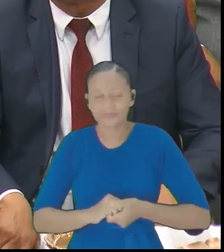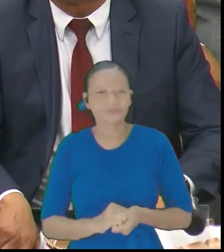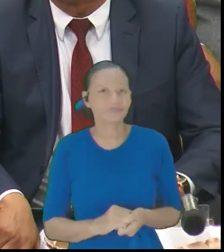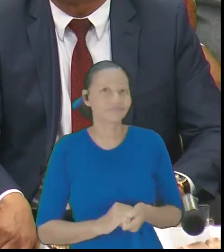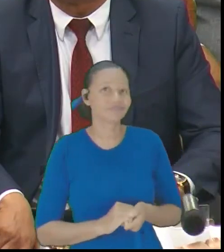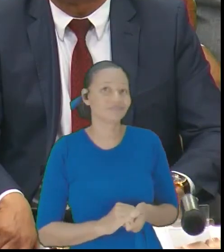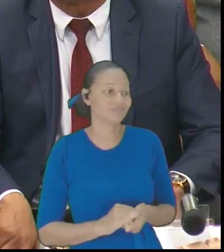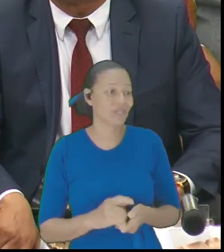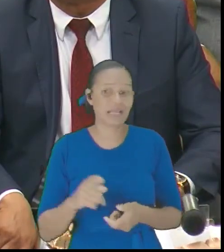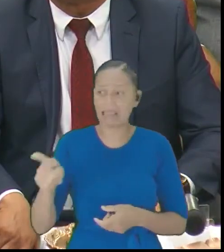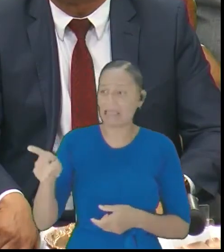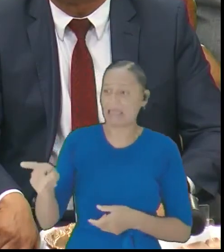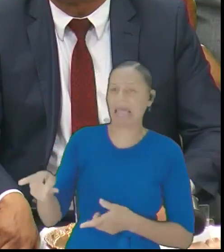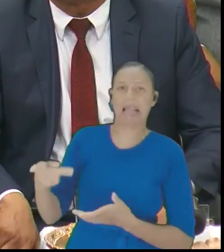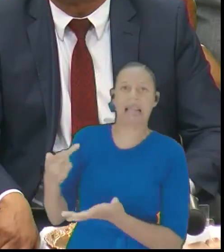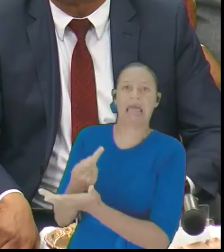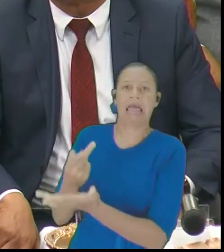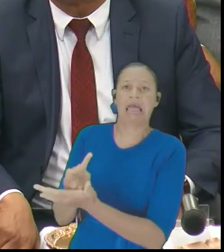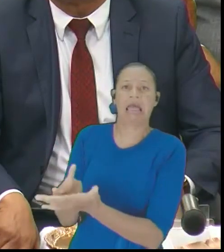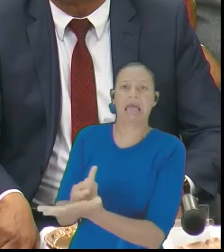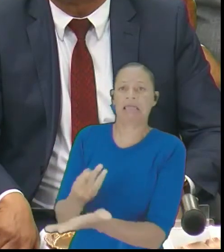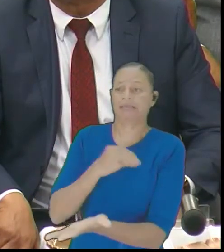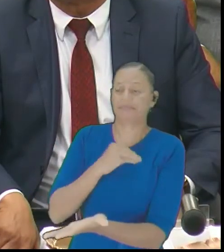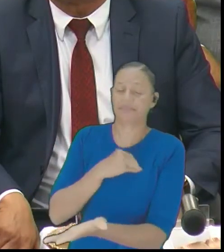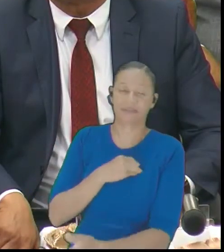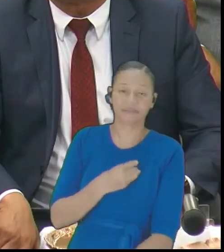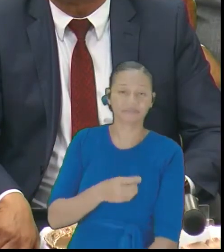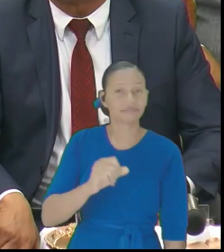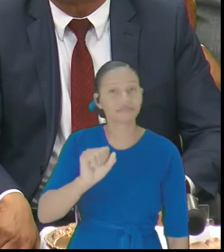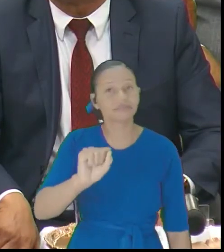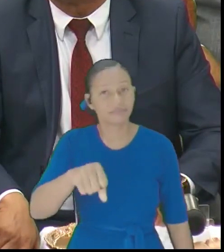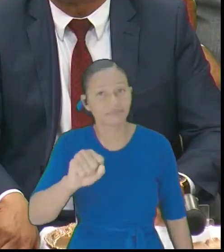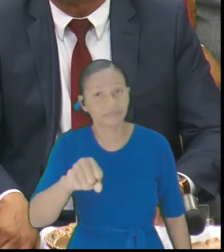Foi ele que pecou. Sim.